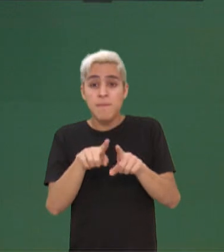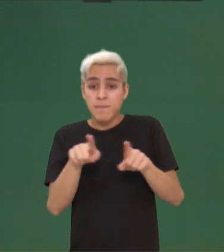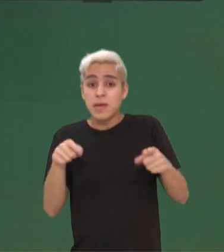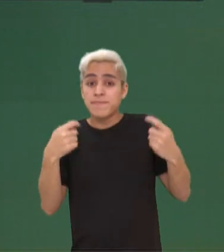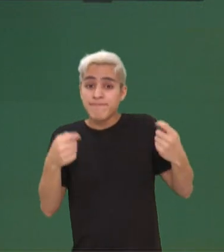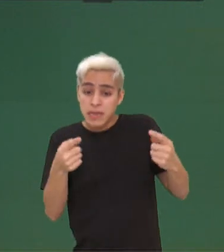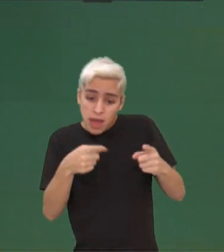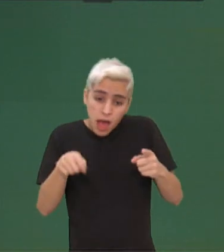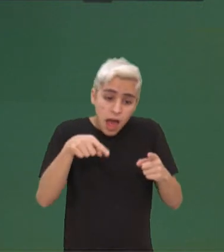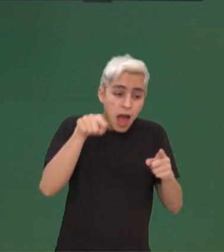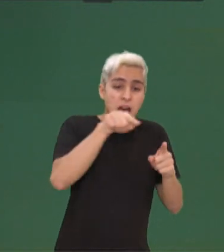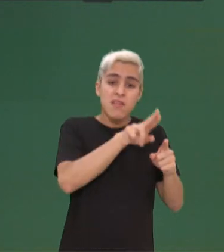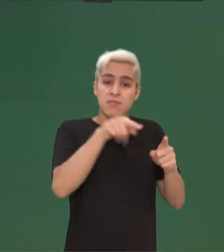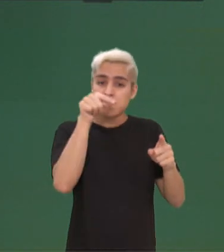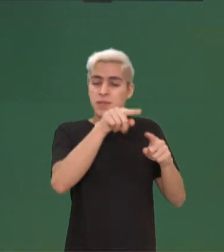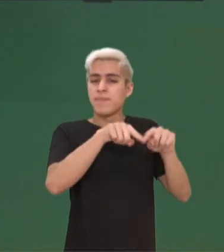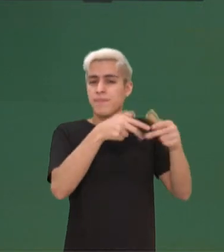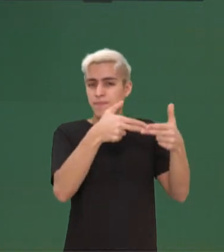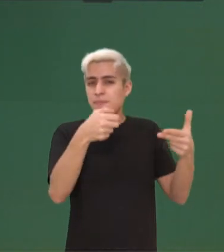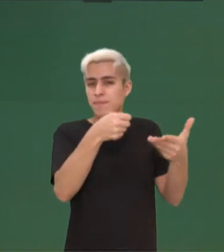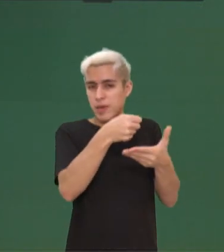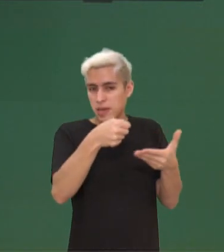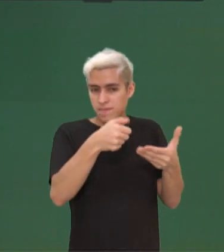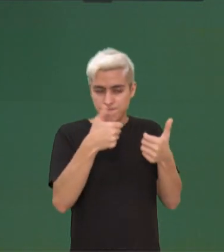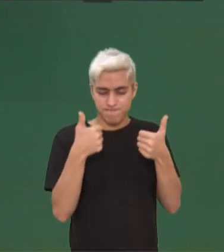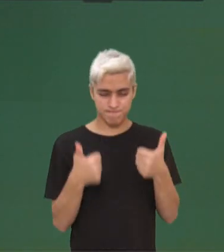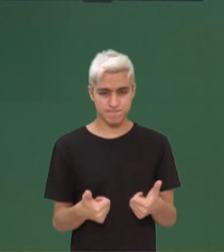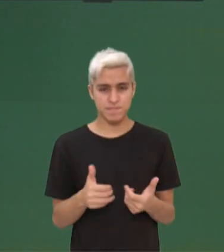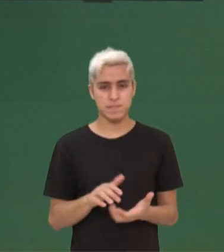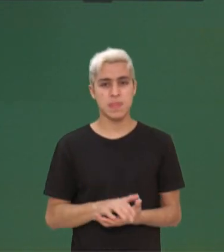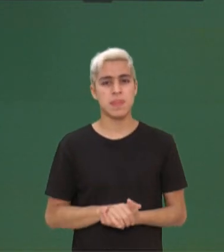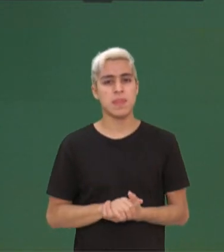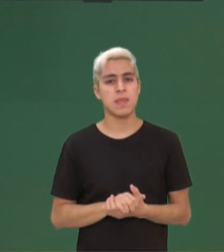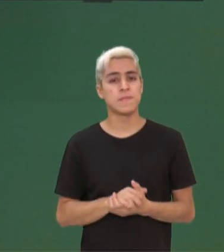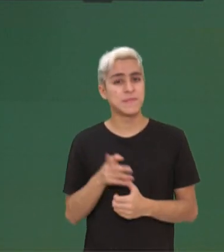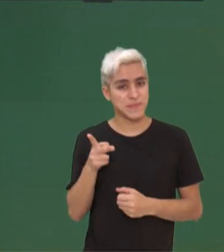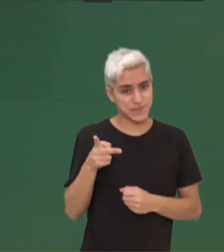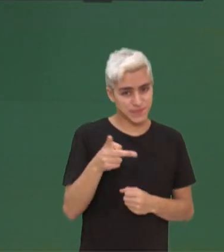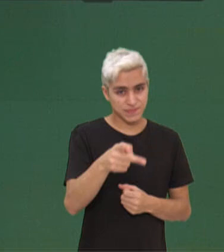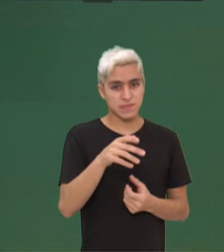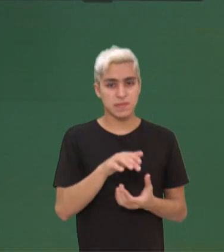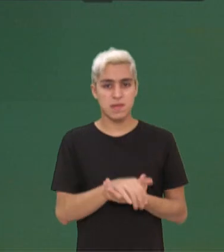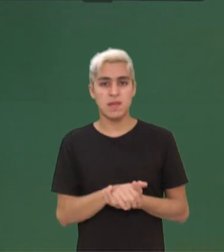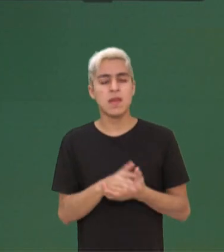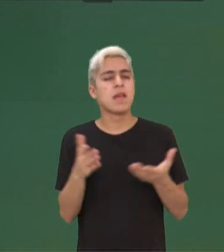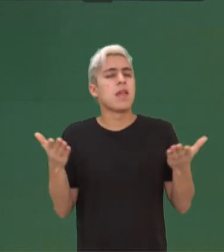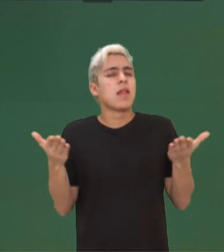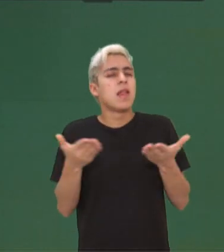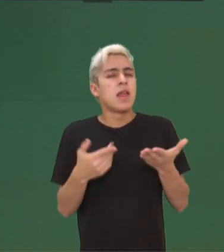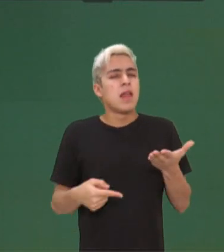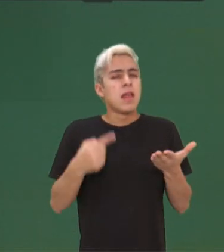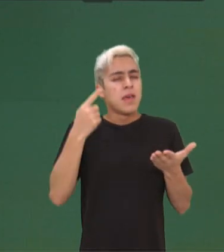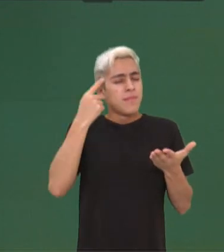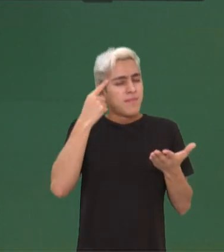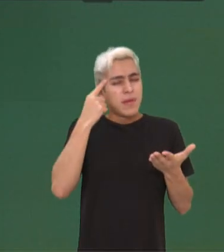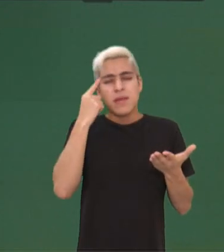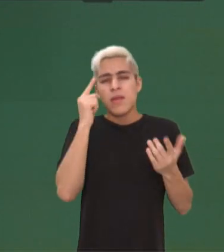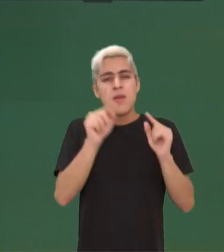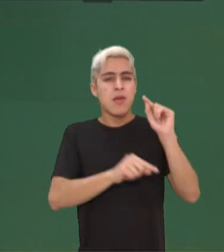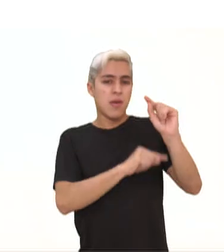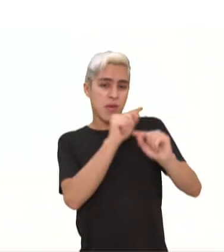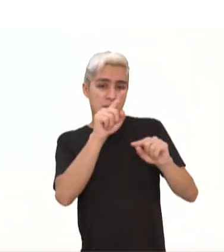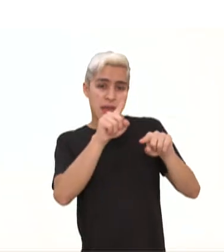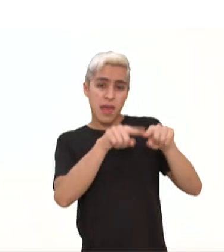essas matérias-primas para sua produção, certo? Continuando lá. E aí vamos pensar ali um pouquinho nos exemplos de